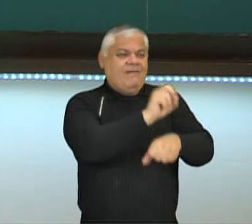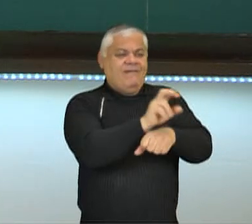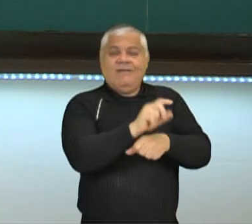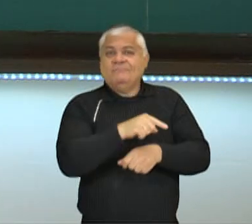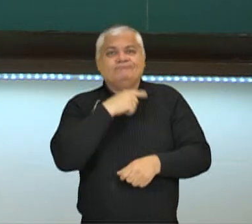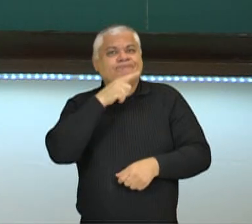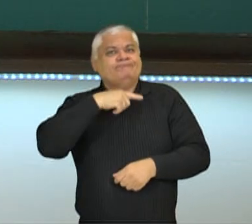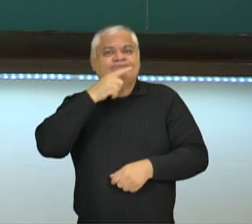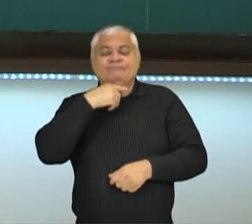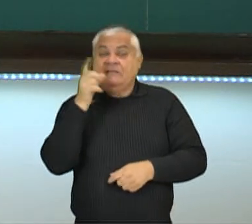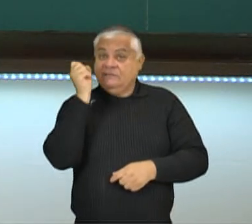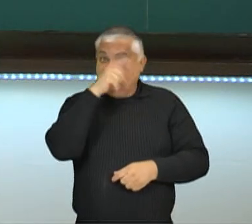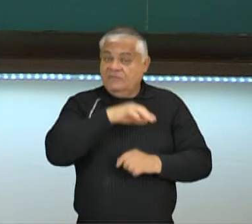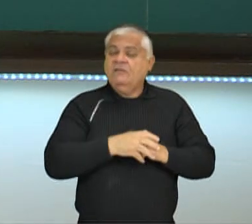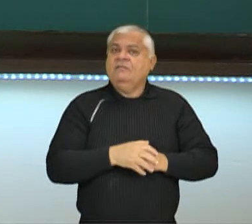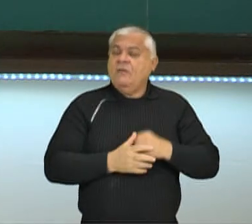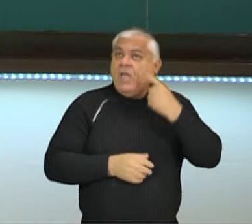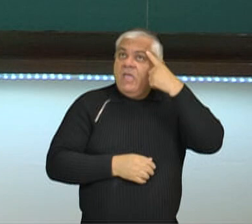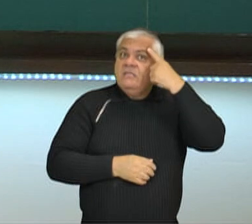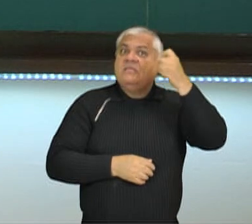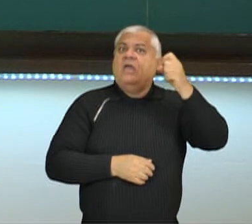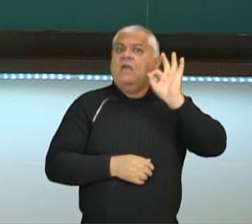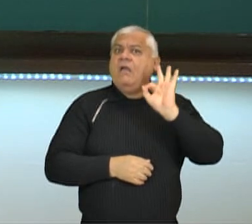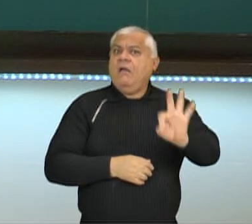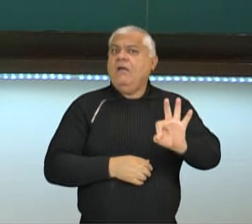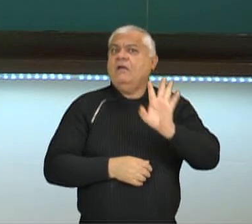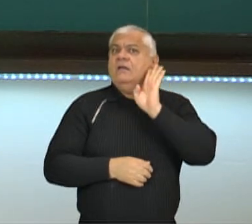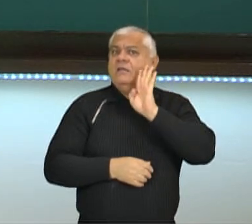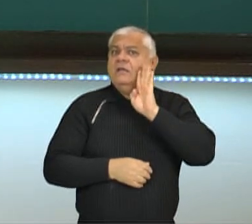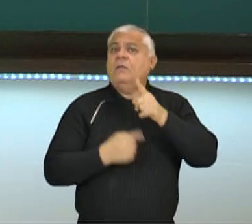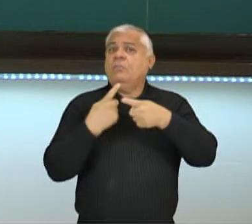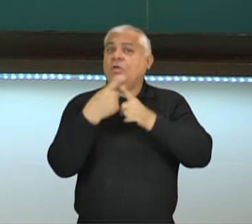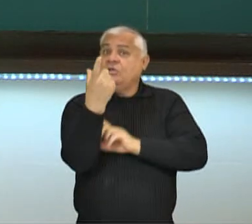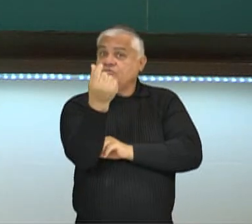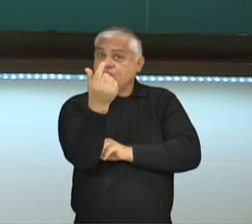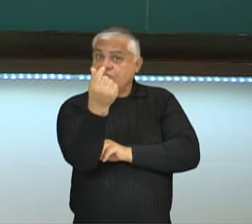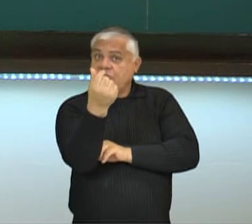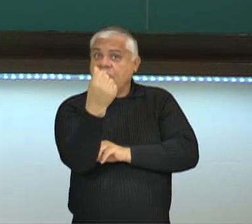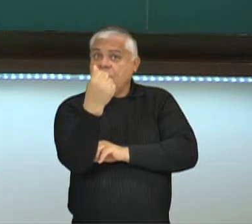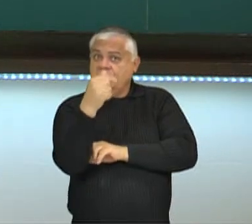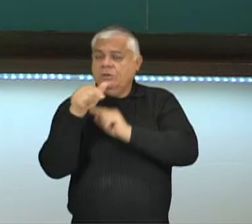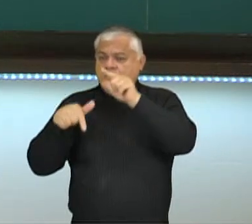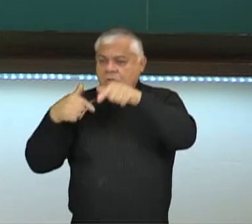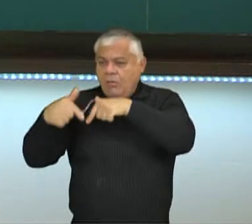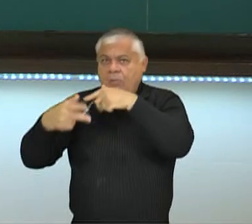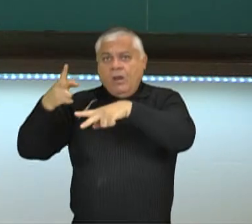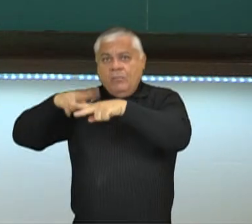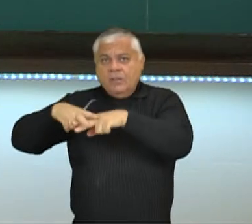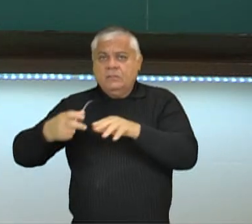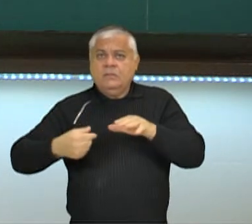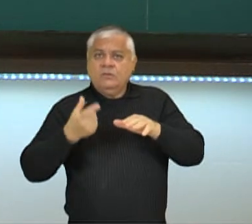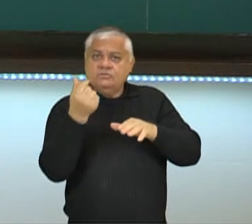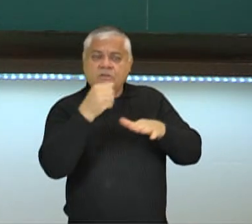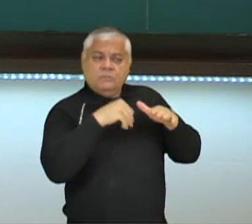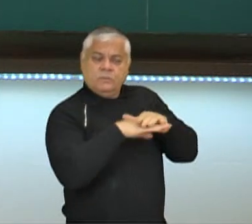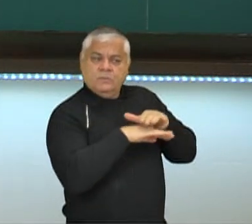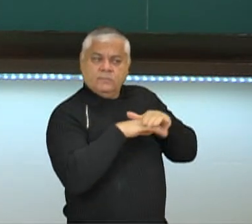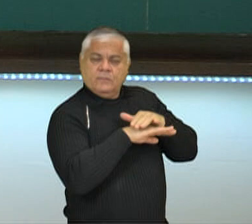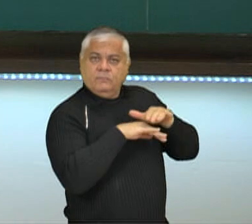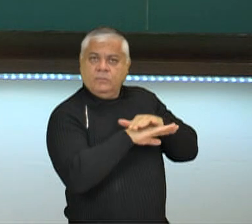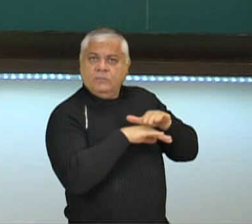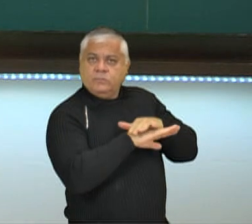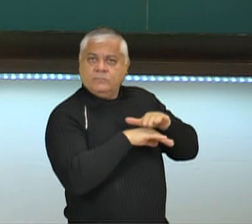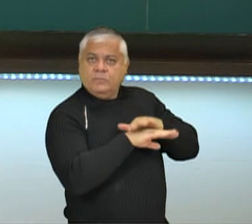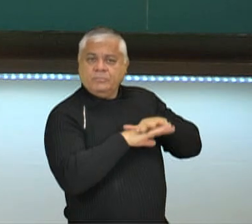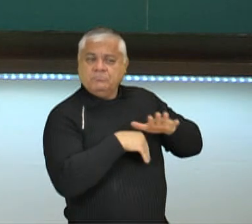bem complicado. Então, essa ideia ela é interessante porque eles conseguem juntar dinheiro para, uma vez que estão livres, consigam se manter